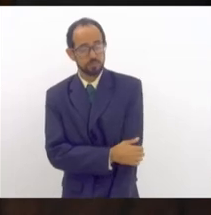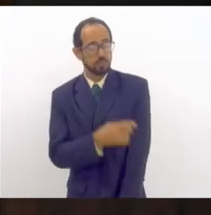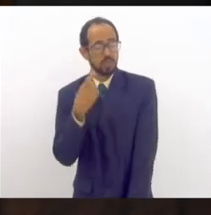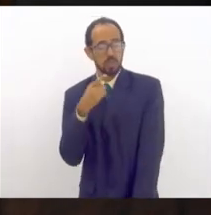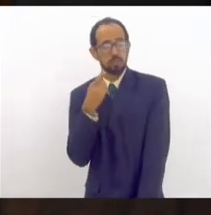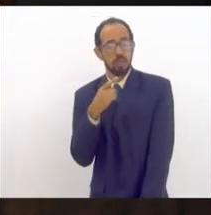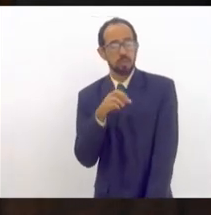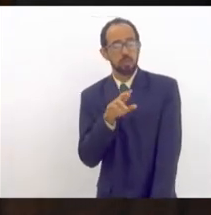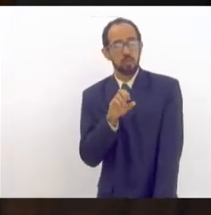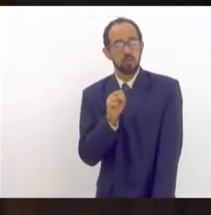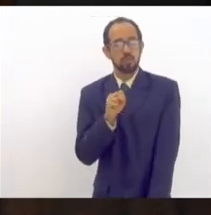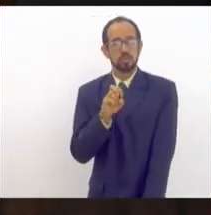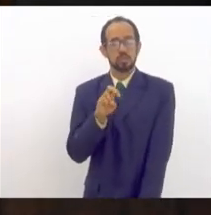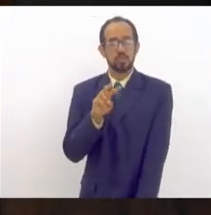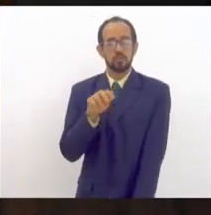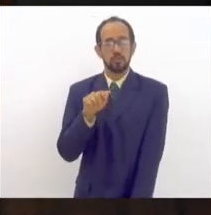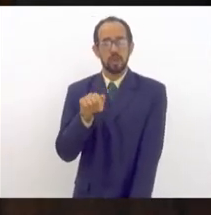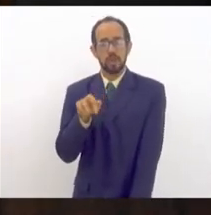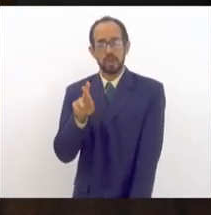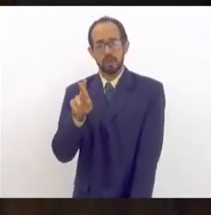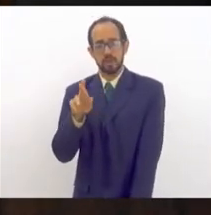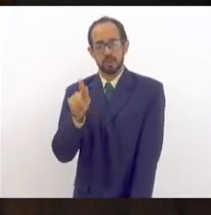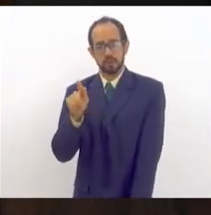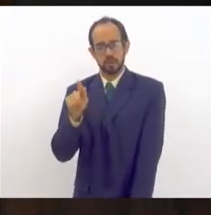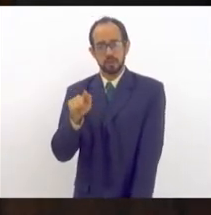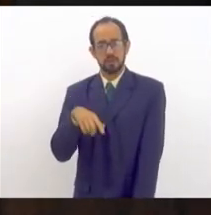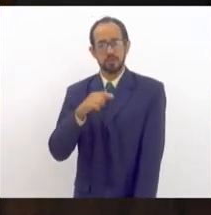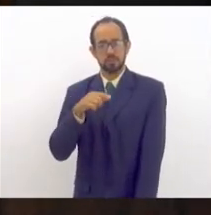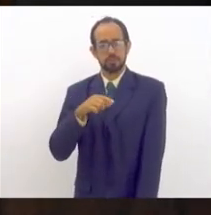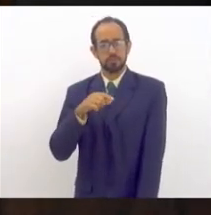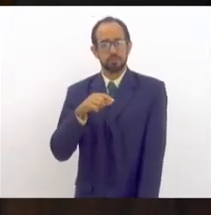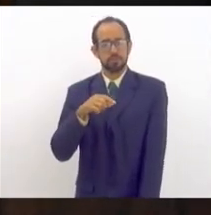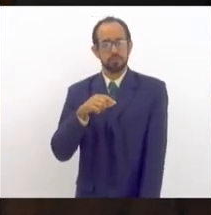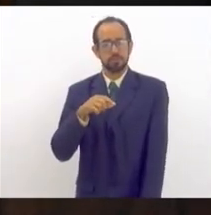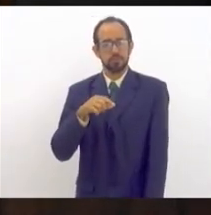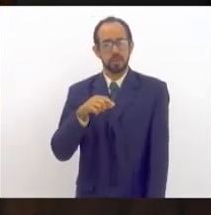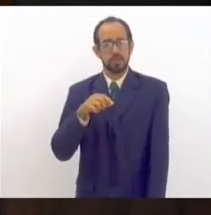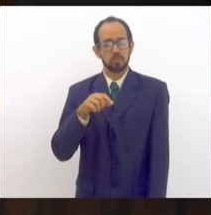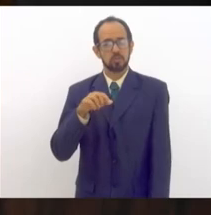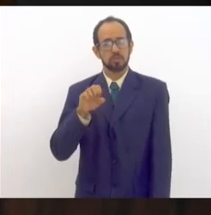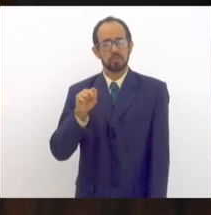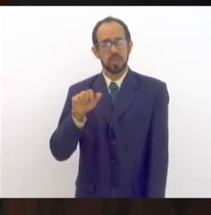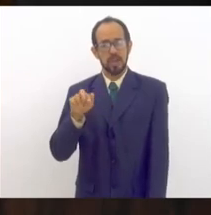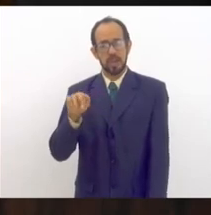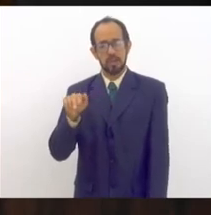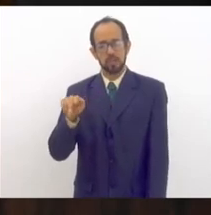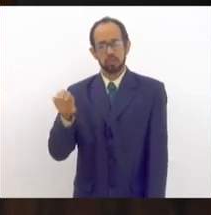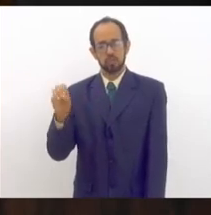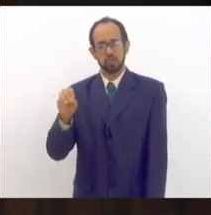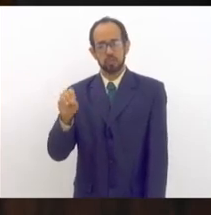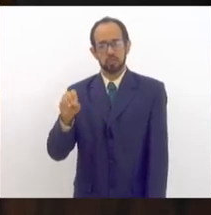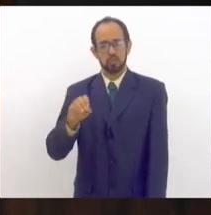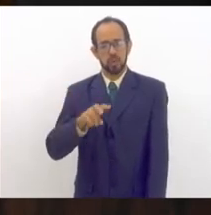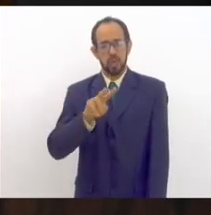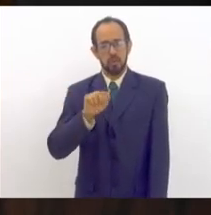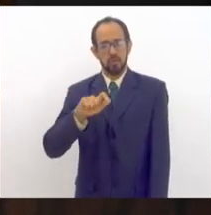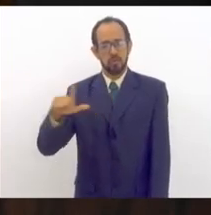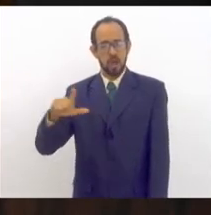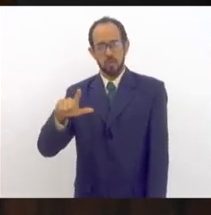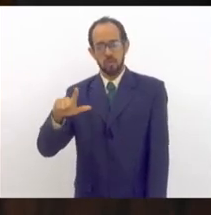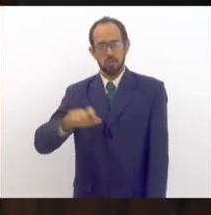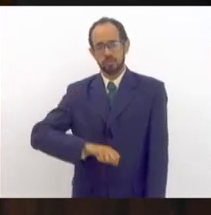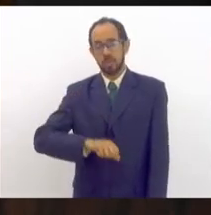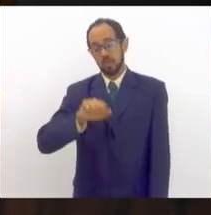Rosemberg Reis Deputado Sérgio Fernandes Deputado Valdo Ceasa Deputado